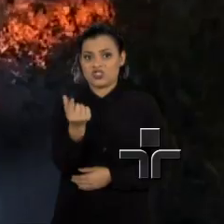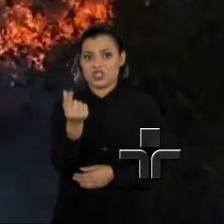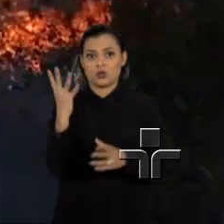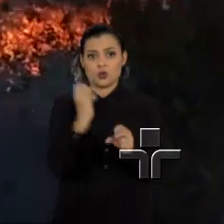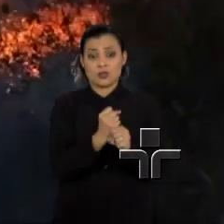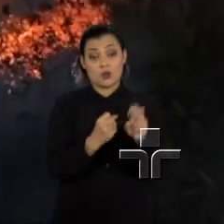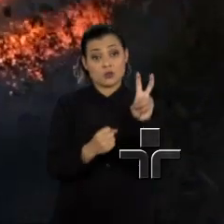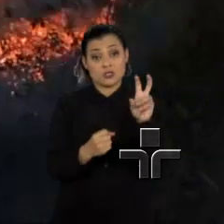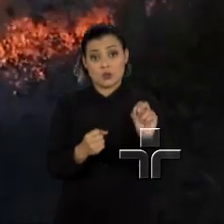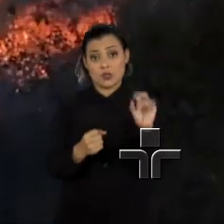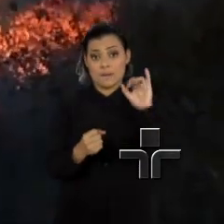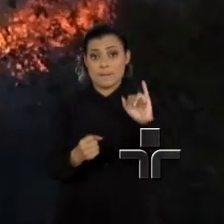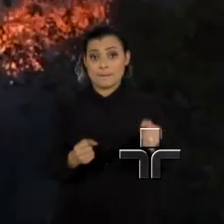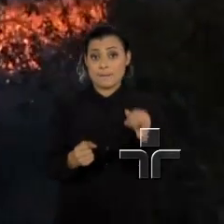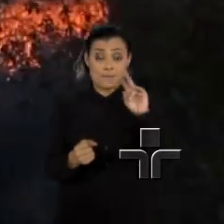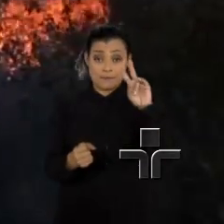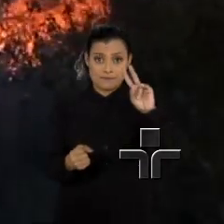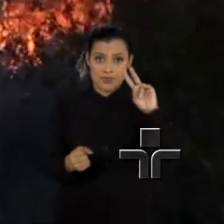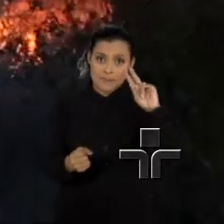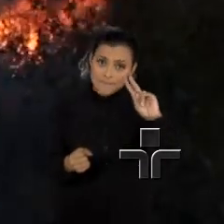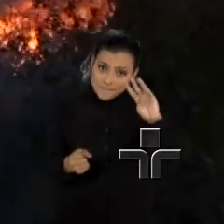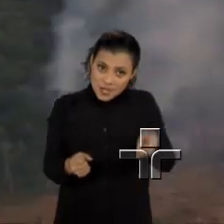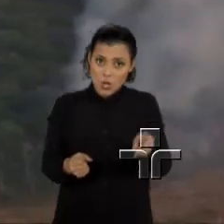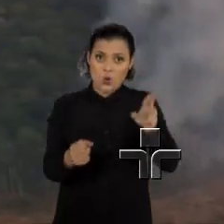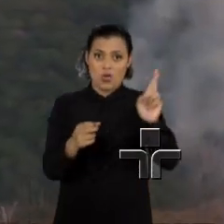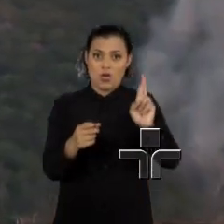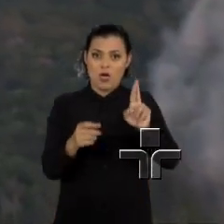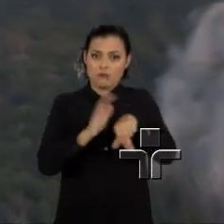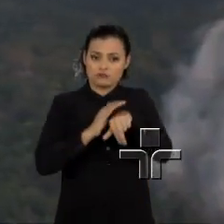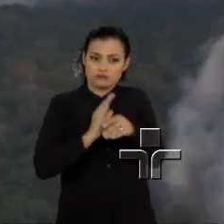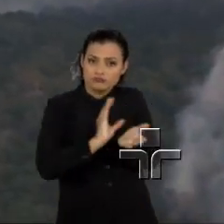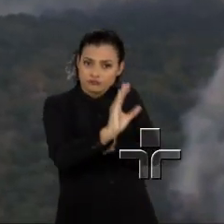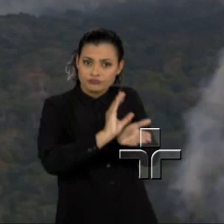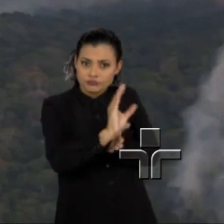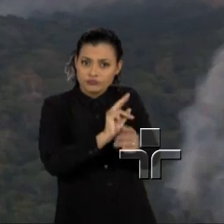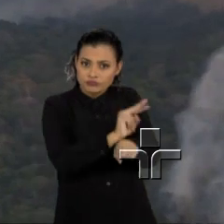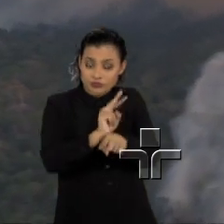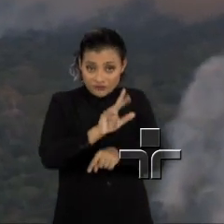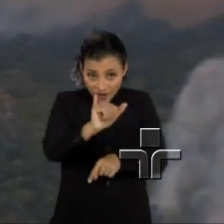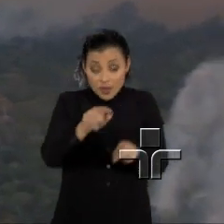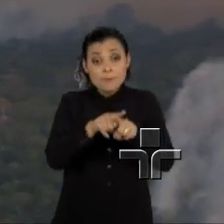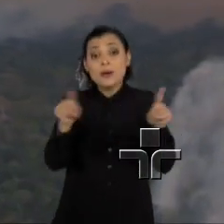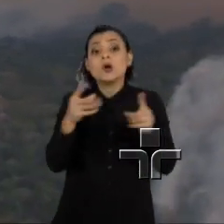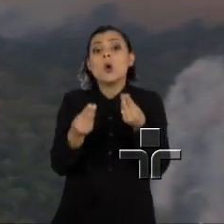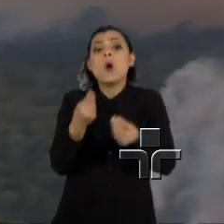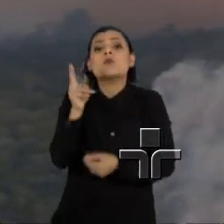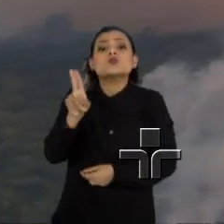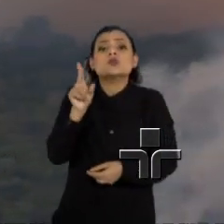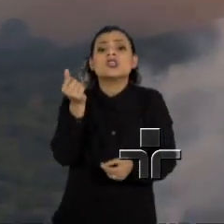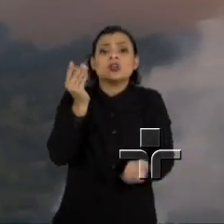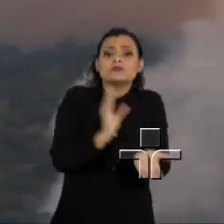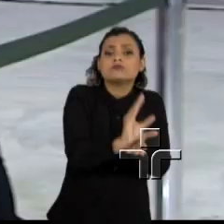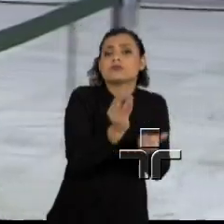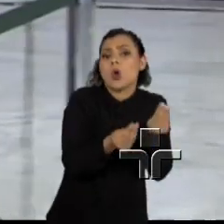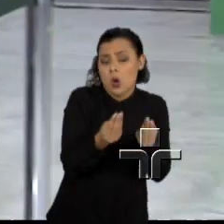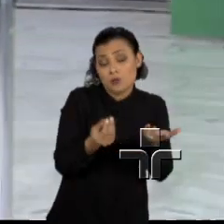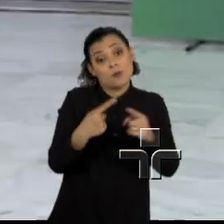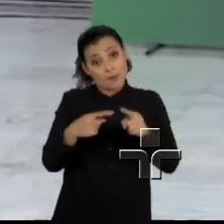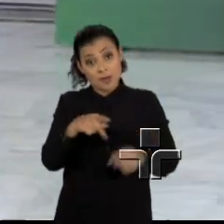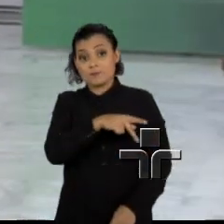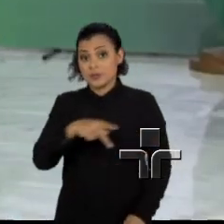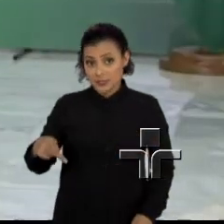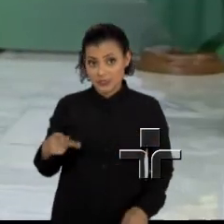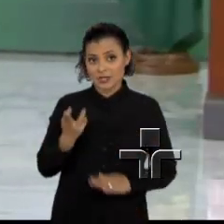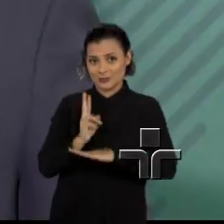reais. Segundo o Itamaraty, Araújo aceitou a doação porque não houve contrapartidas ao uso do dinheiro. Mais cedo, o porta-voz da Presidência da República